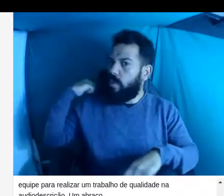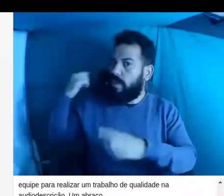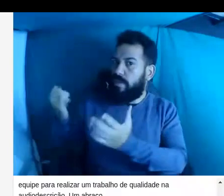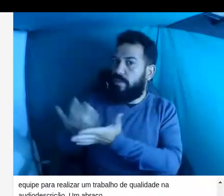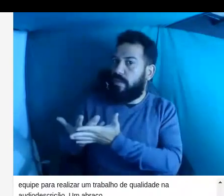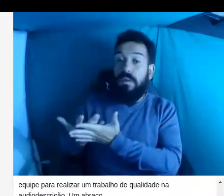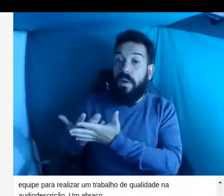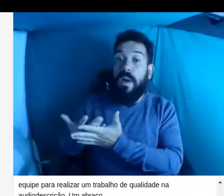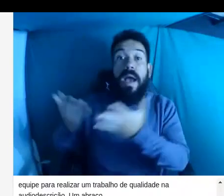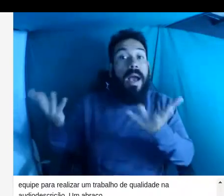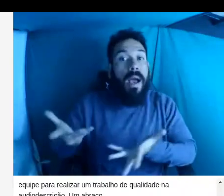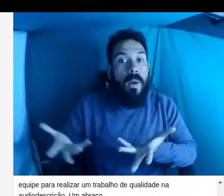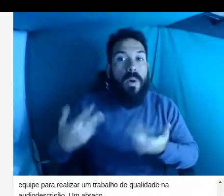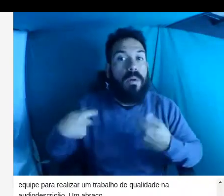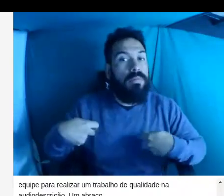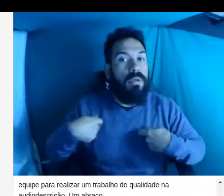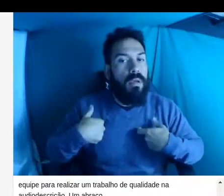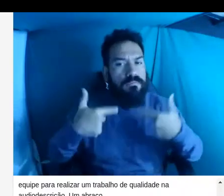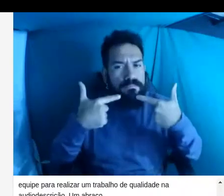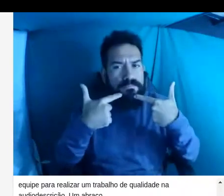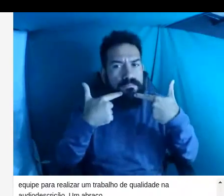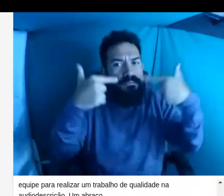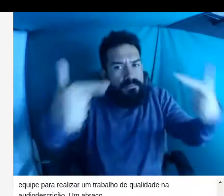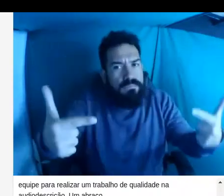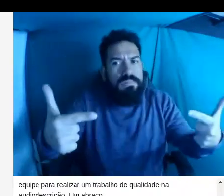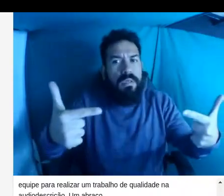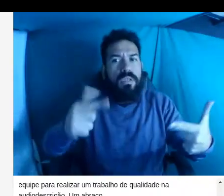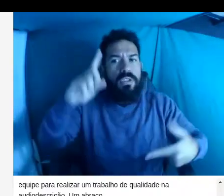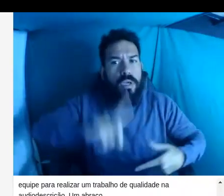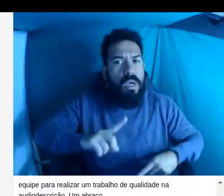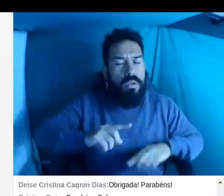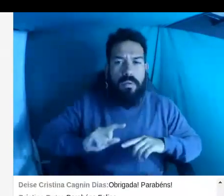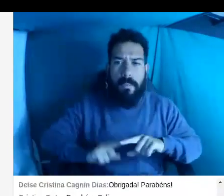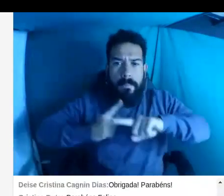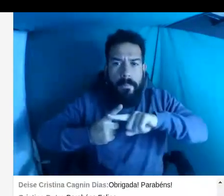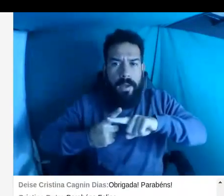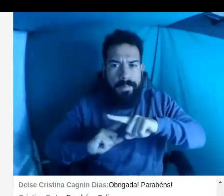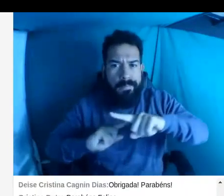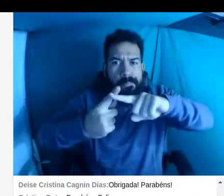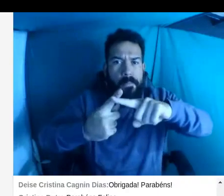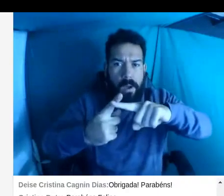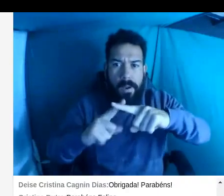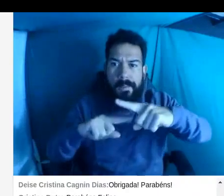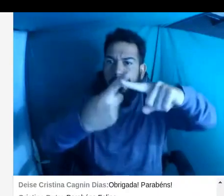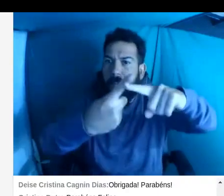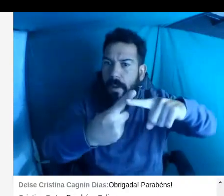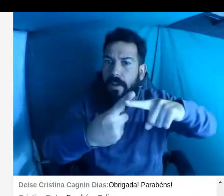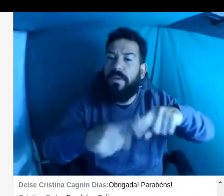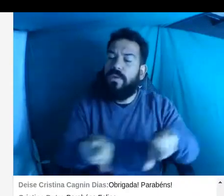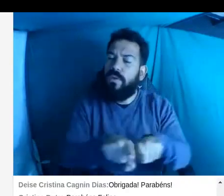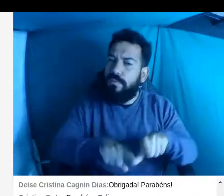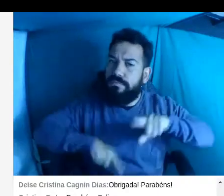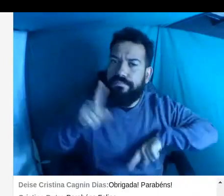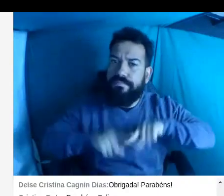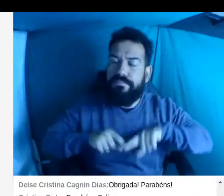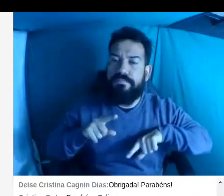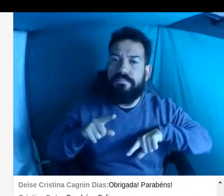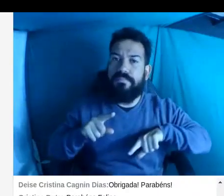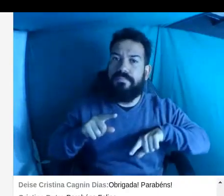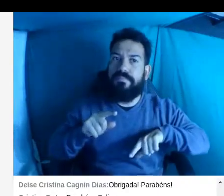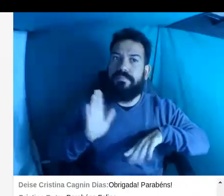o direito a ter cada vez mais audiodescrição, a produtos cada vez